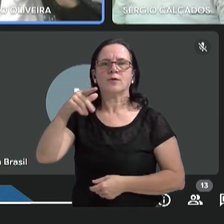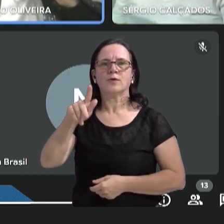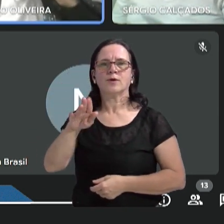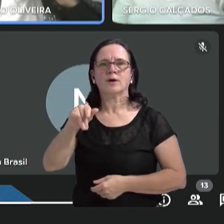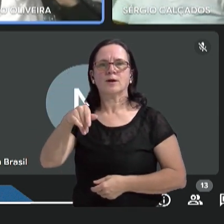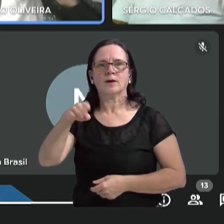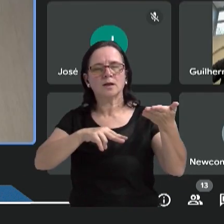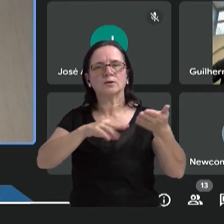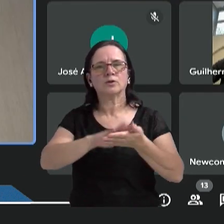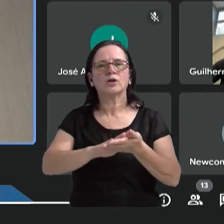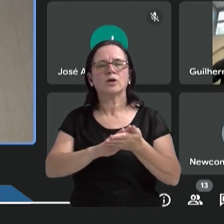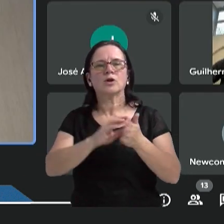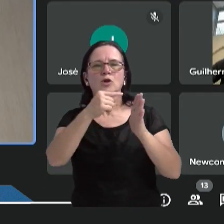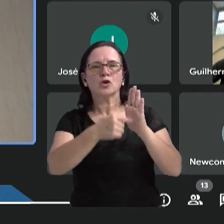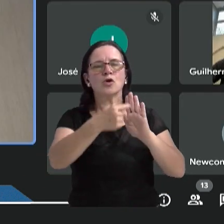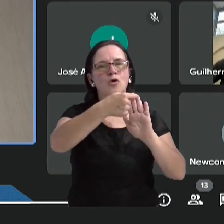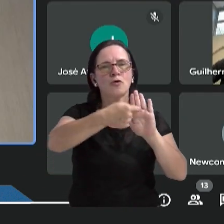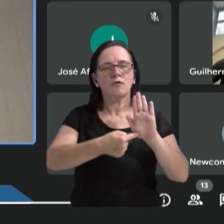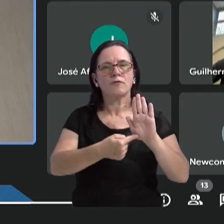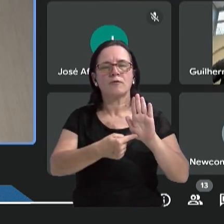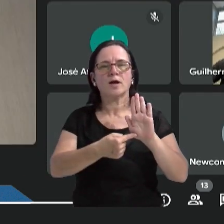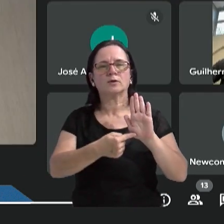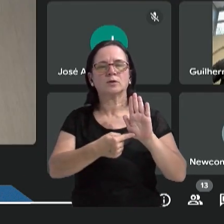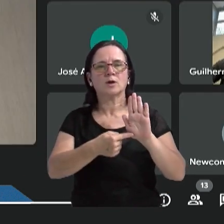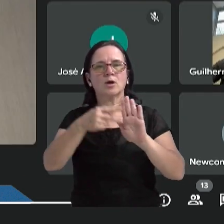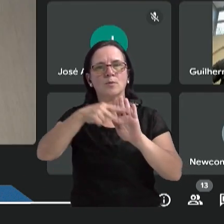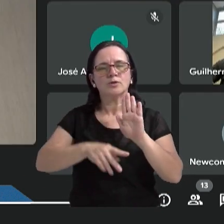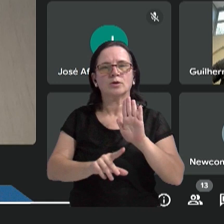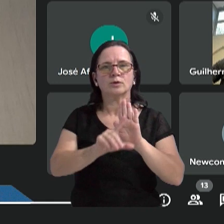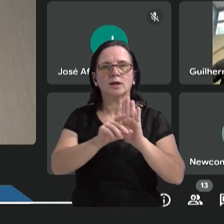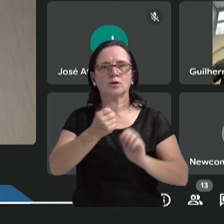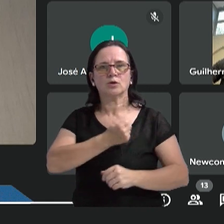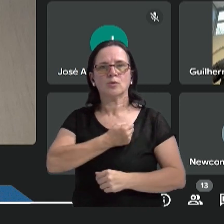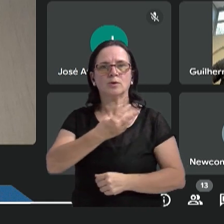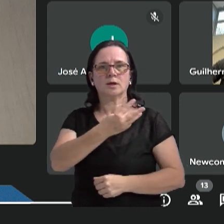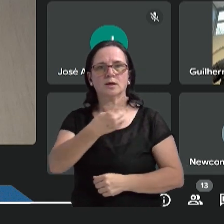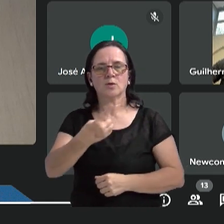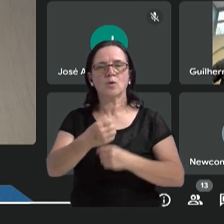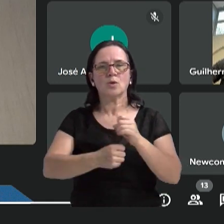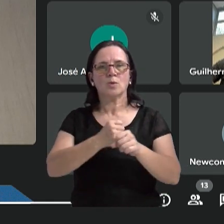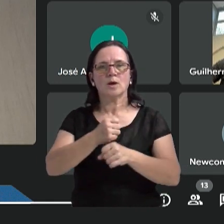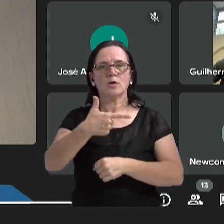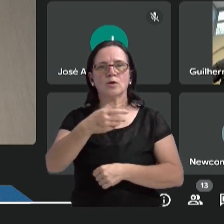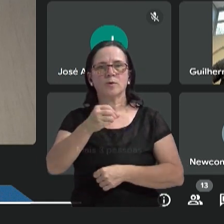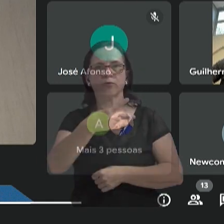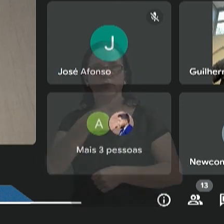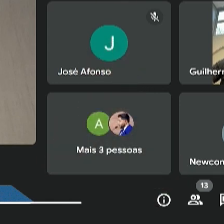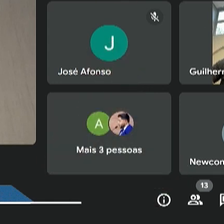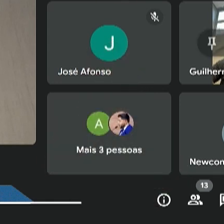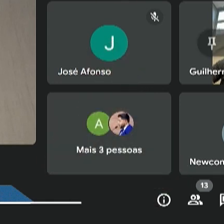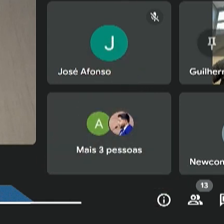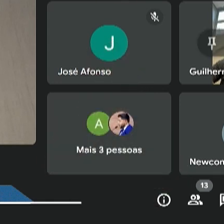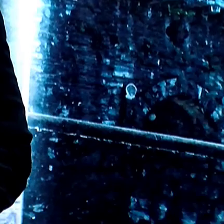S calçados registrando as ausências dos vereadores Marcos Roberto Silva Tinho e Fábio Alves Moreira